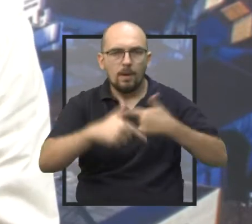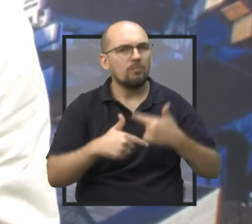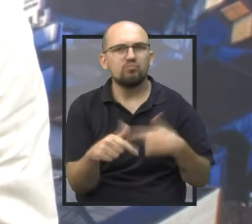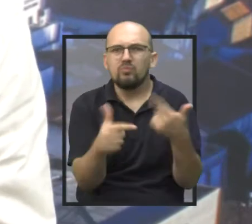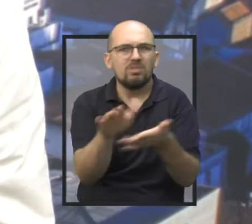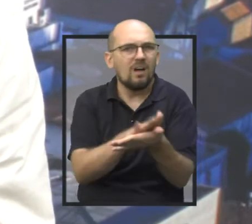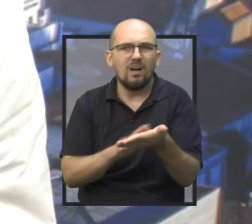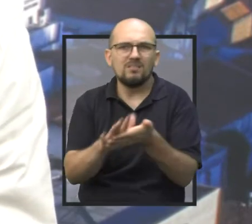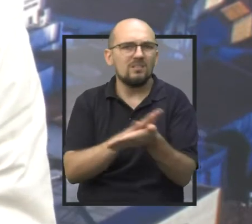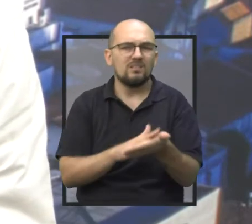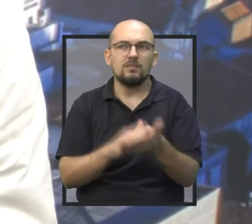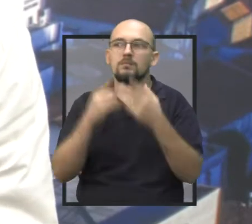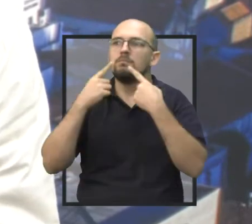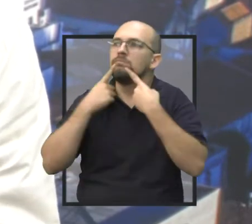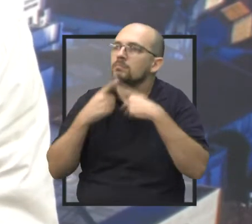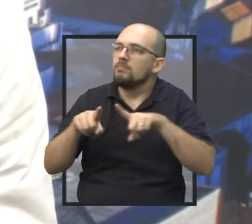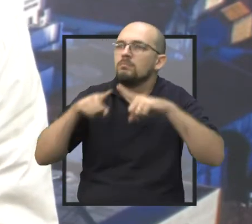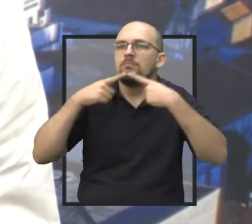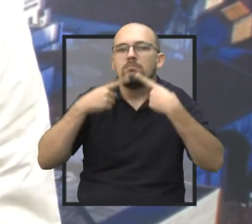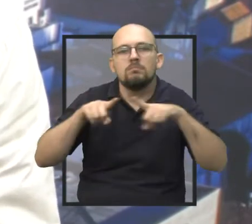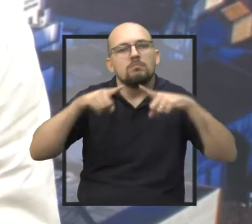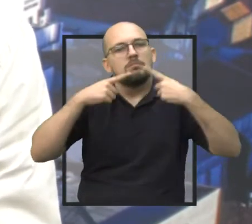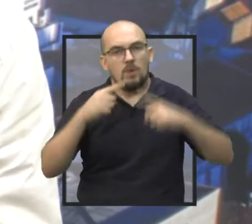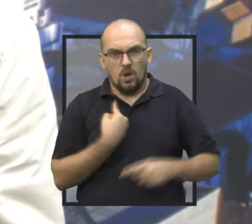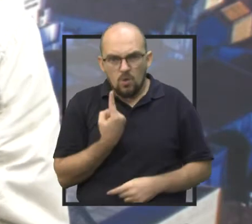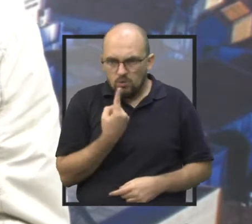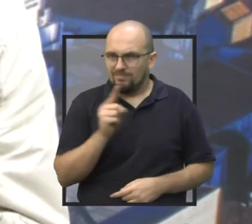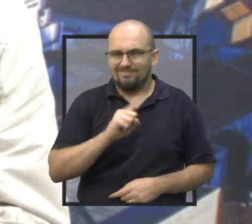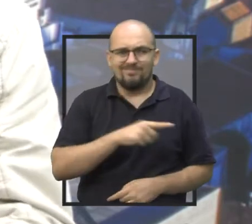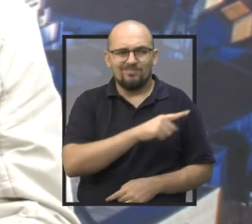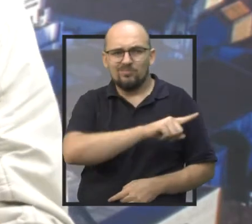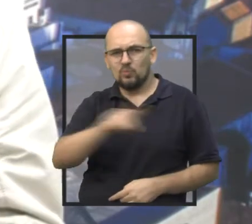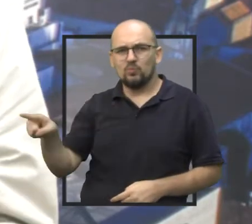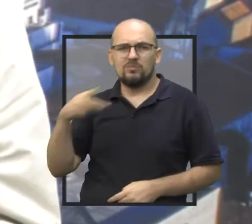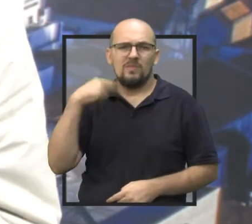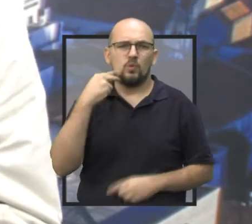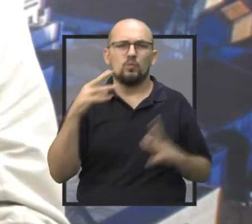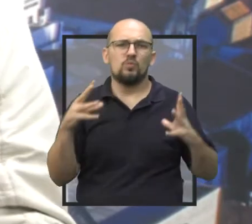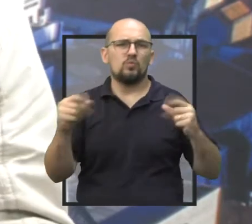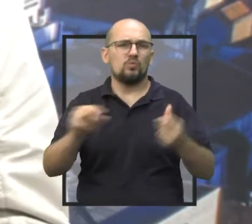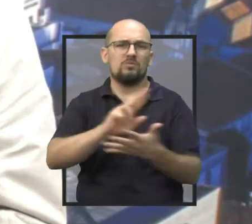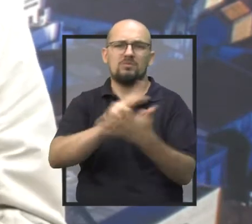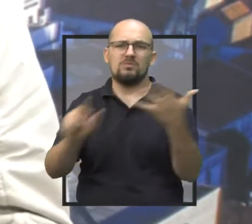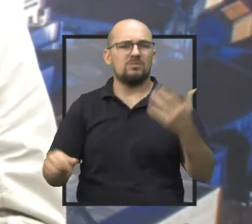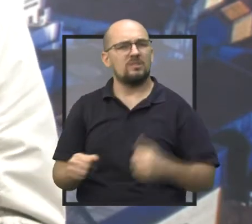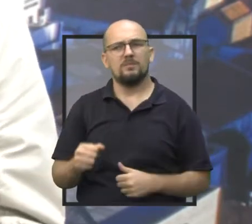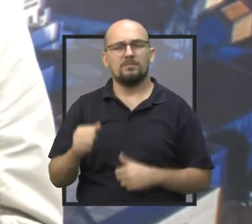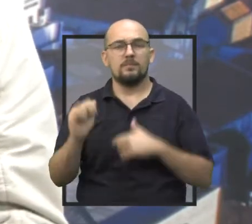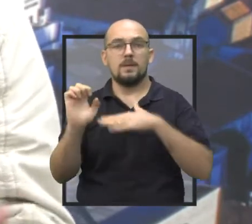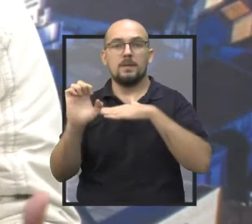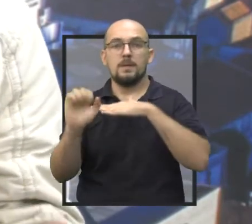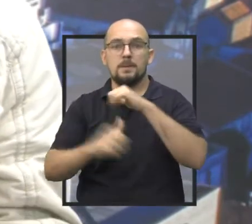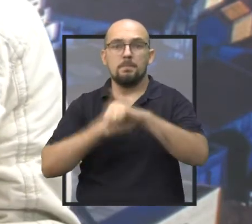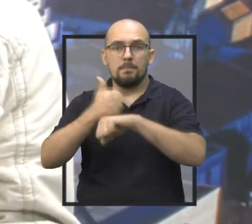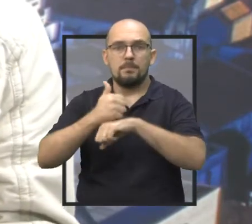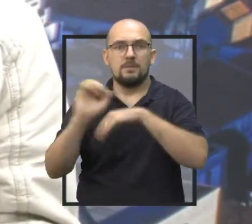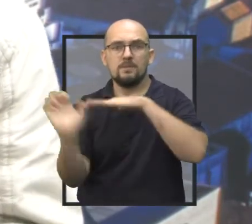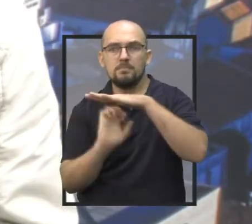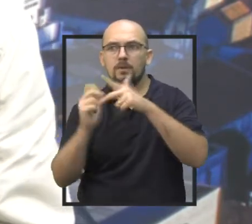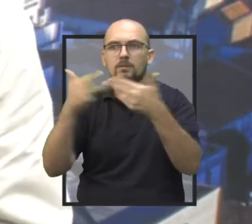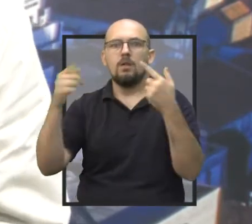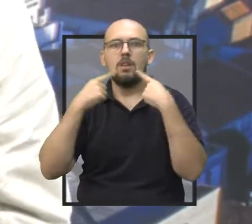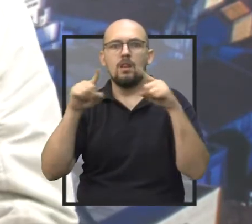gera muitas reclamações, não só de mim, de vários vereadores, de várias as pessoas, de empresários, de todos. O prefeito tem